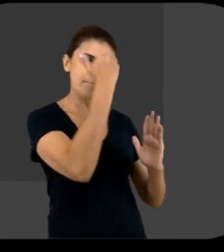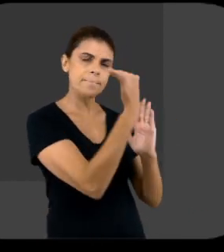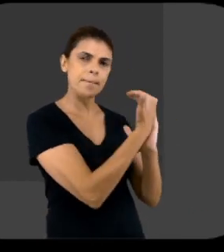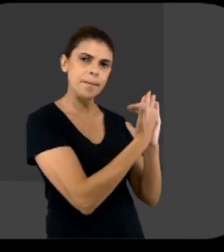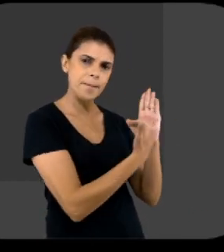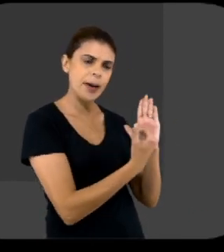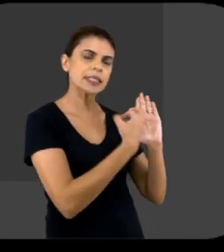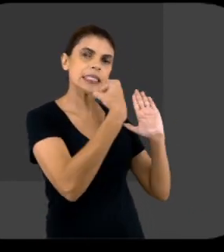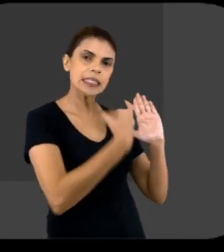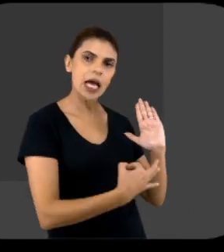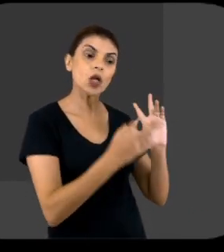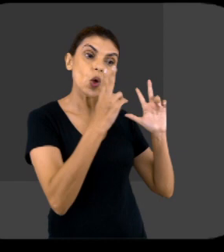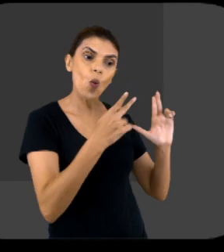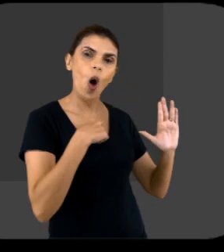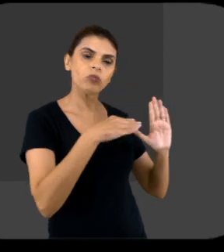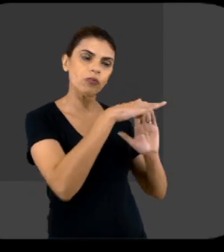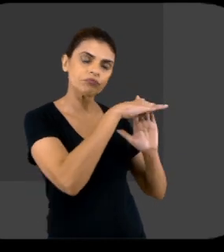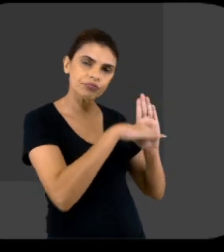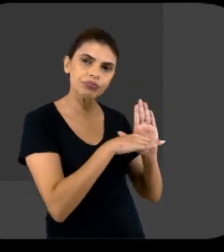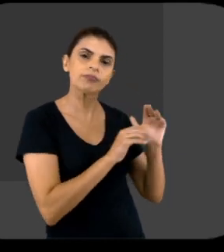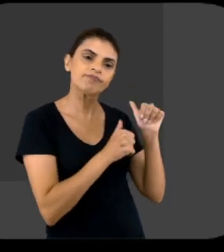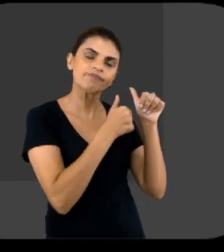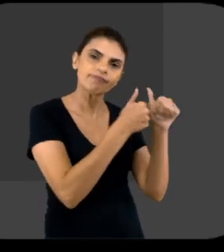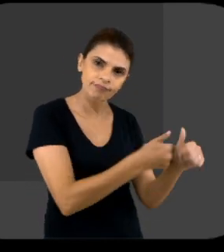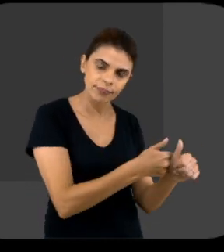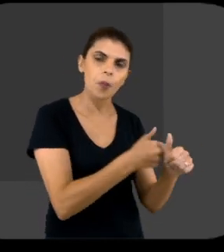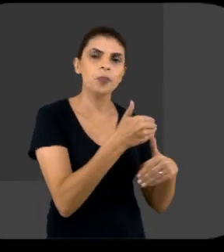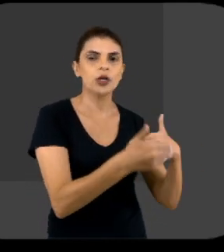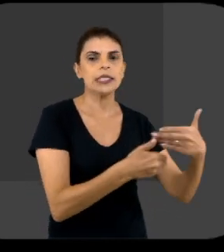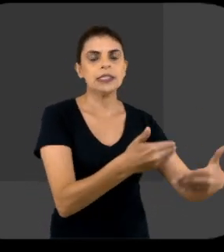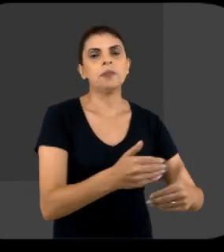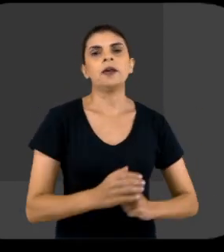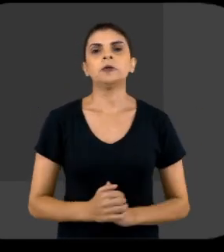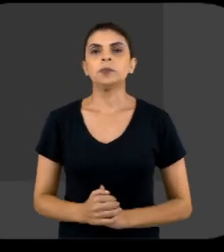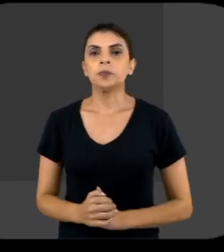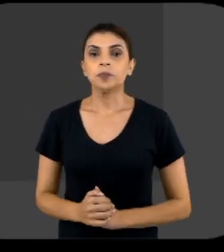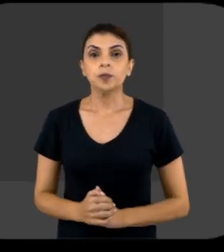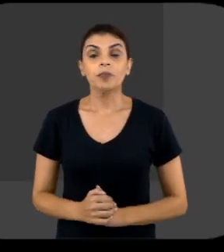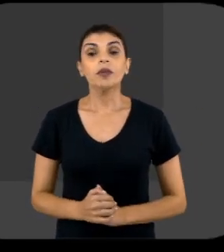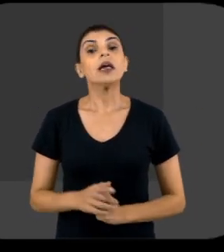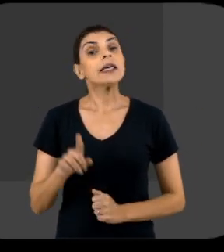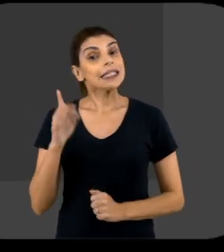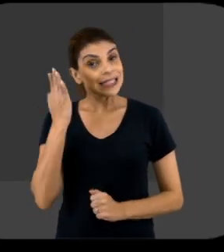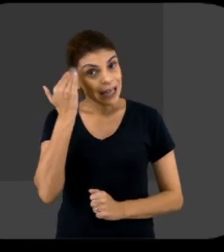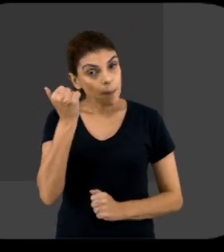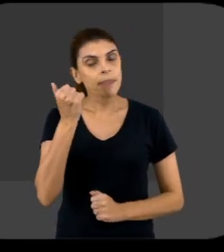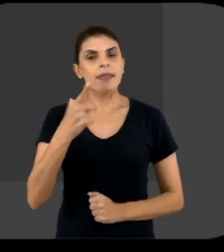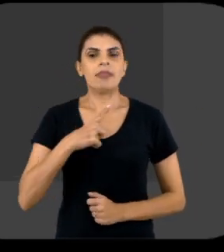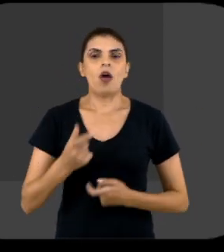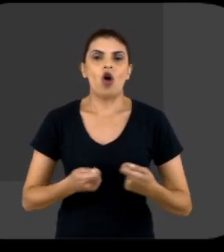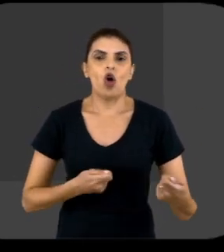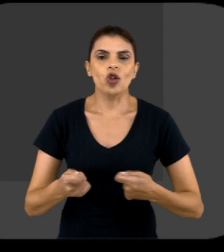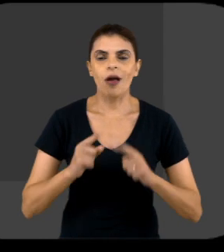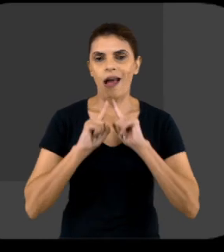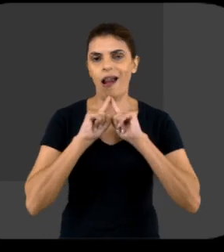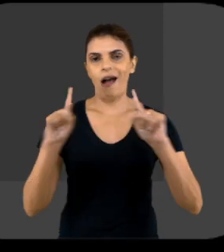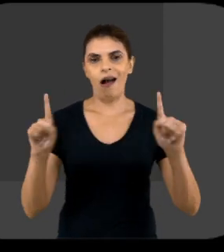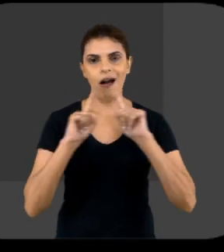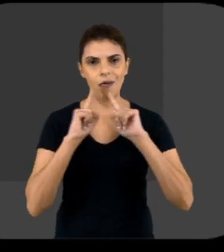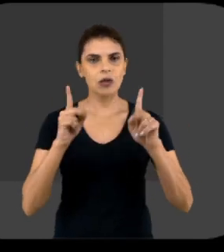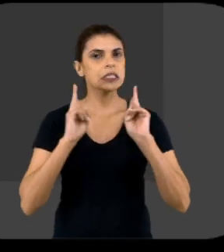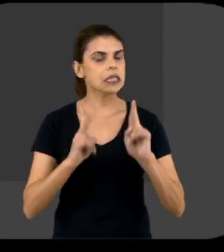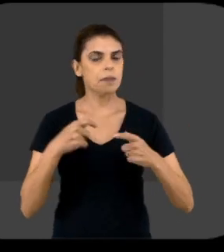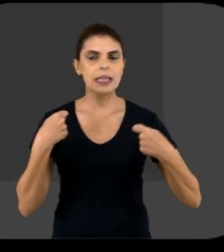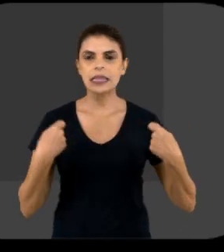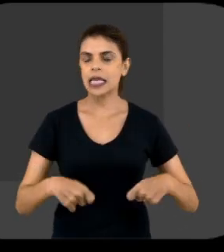os processos conforme estão descritos nos procedimentos. E tratar as reclamações, ou seja,